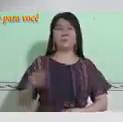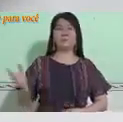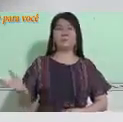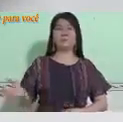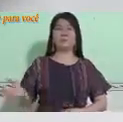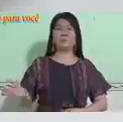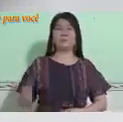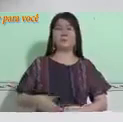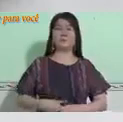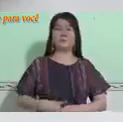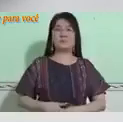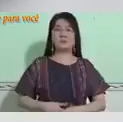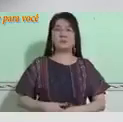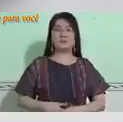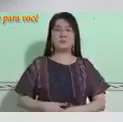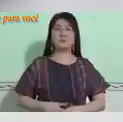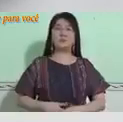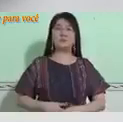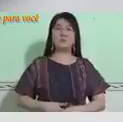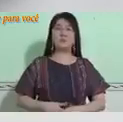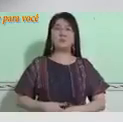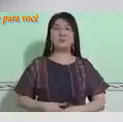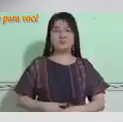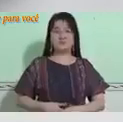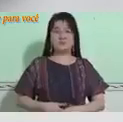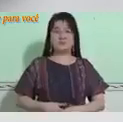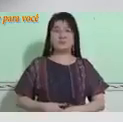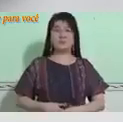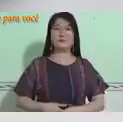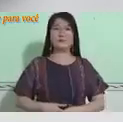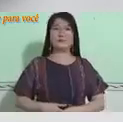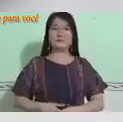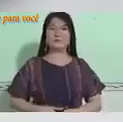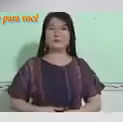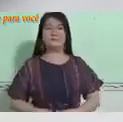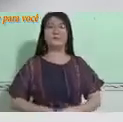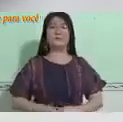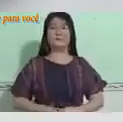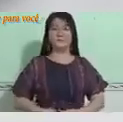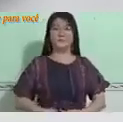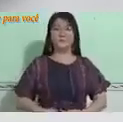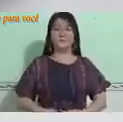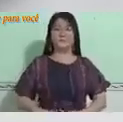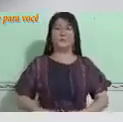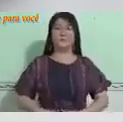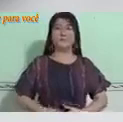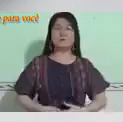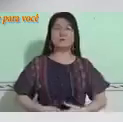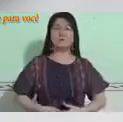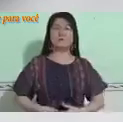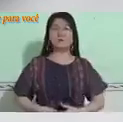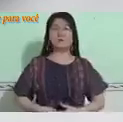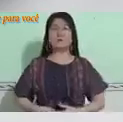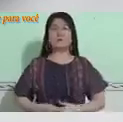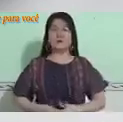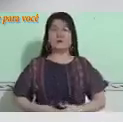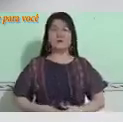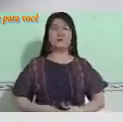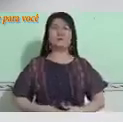3 vezes, após acordar, pois o frio faz com que os vasinhos da pele contraiam, diminuindo